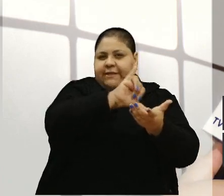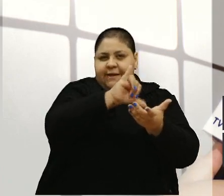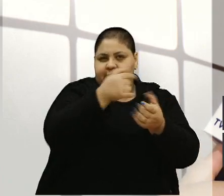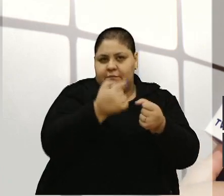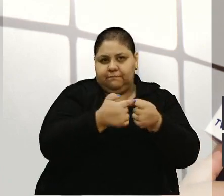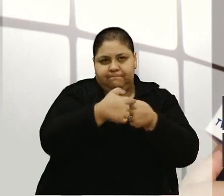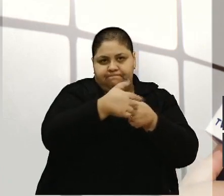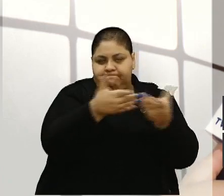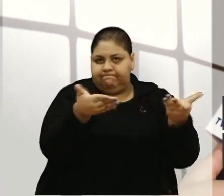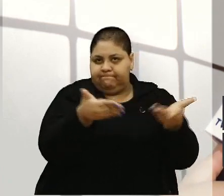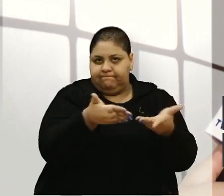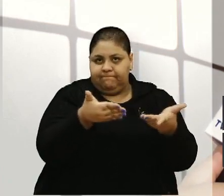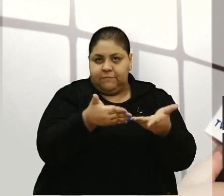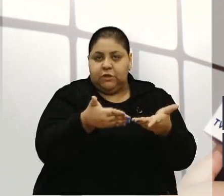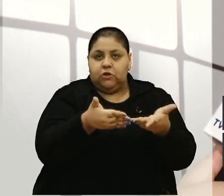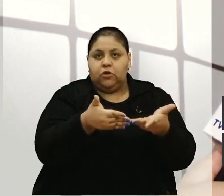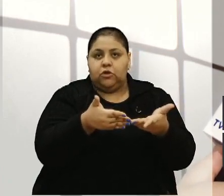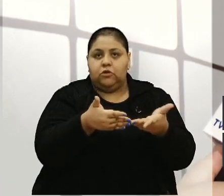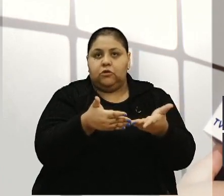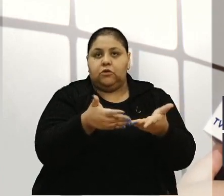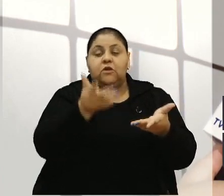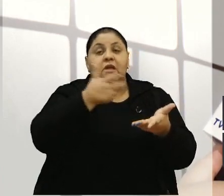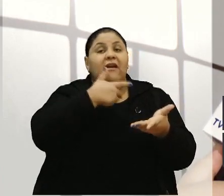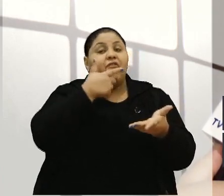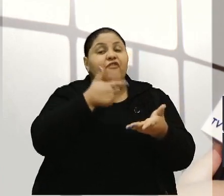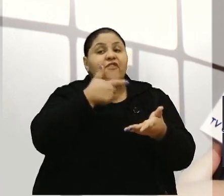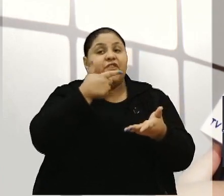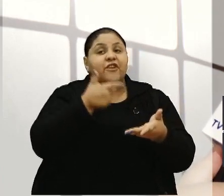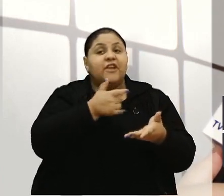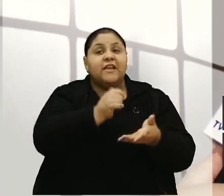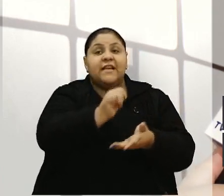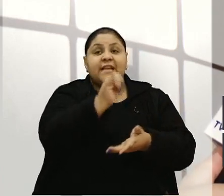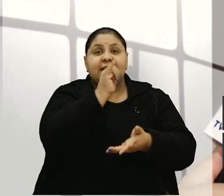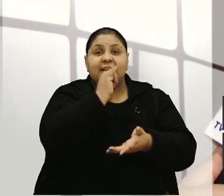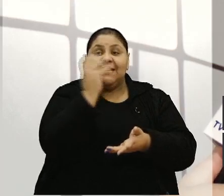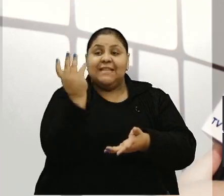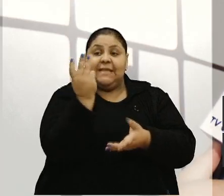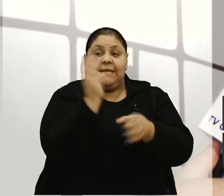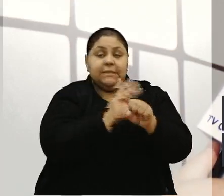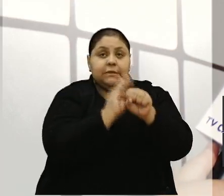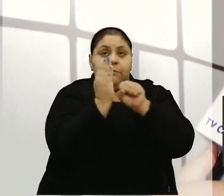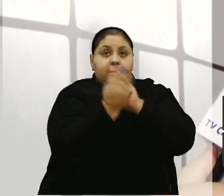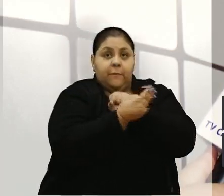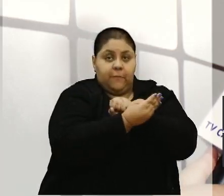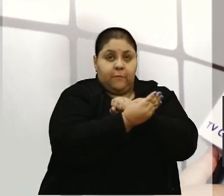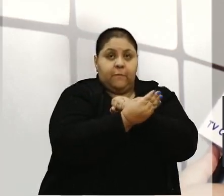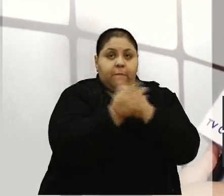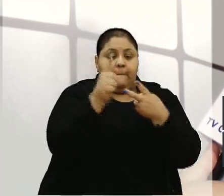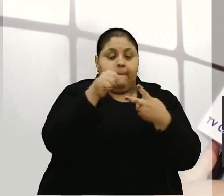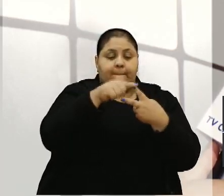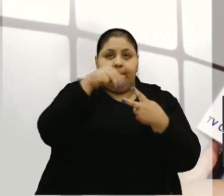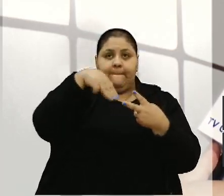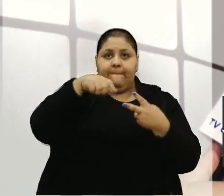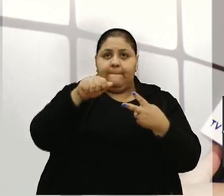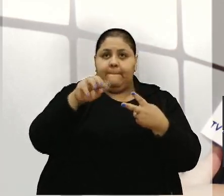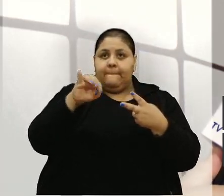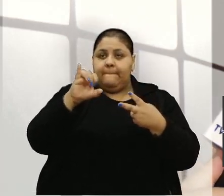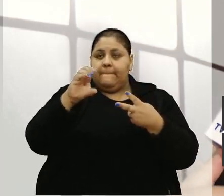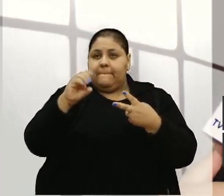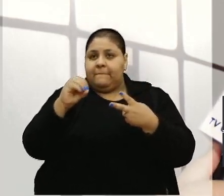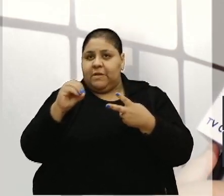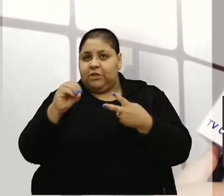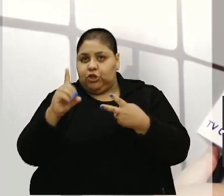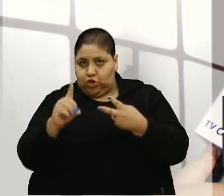e hoje no Grande Expediente eu trouxe o exemplo de 3 bairros, o bairro Matioda, o bairro 1º de